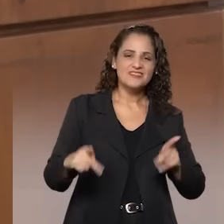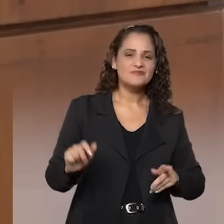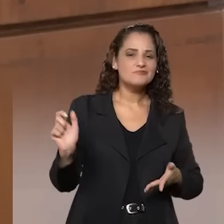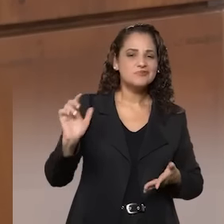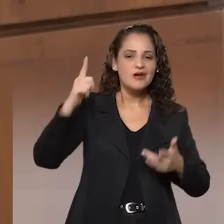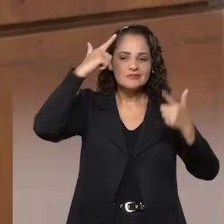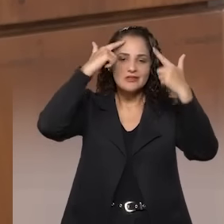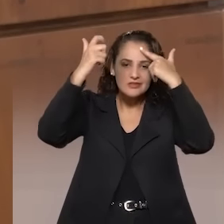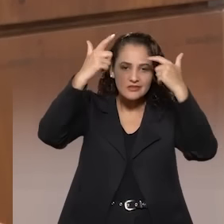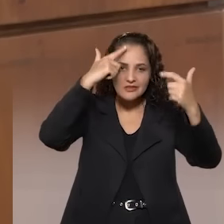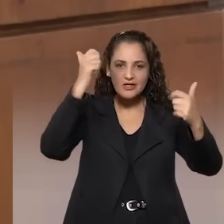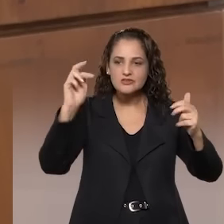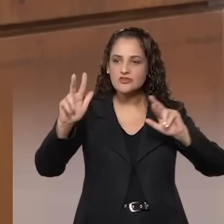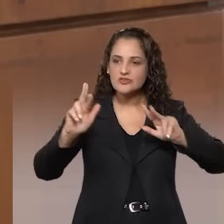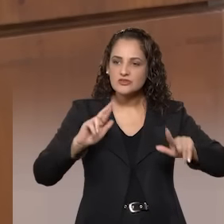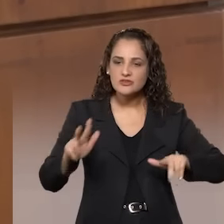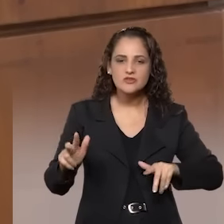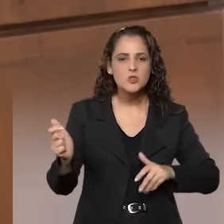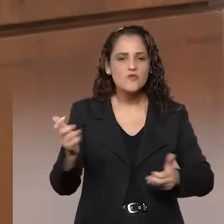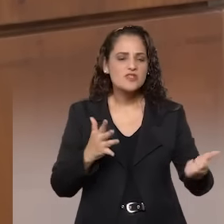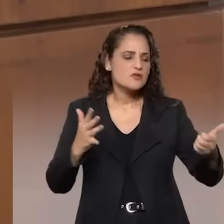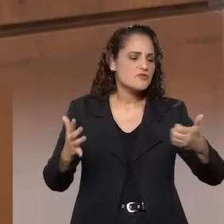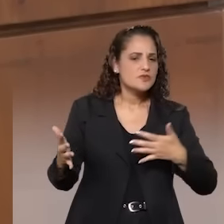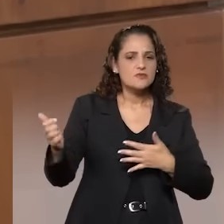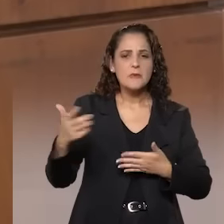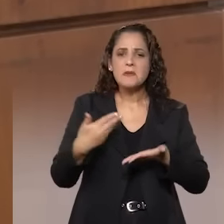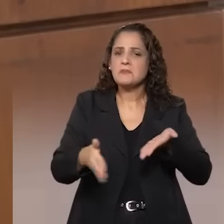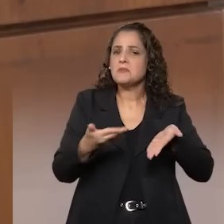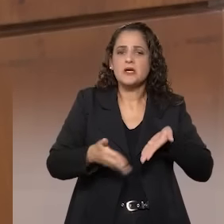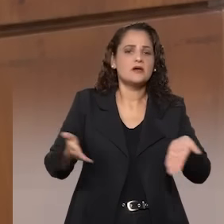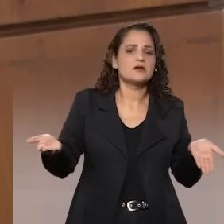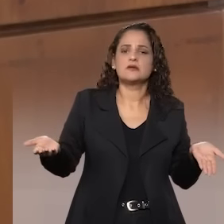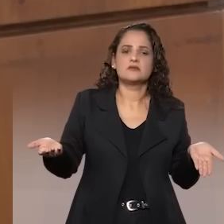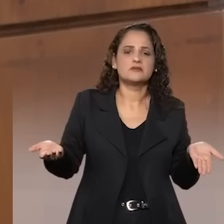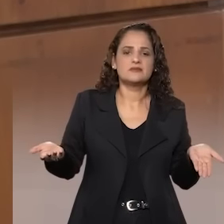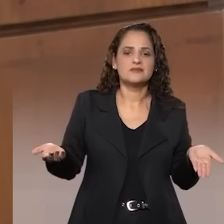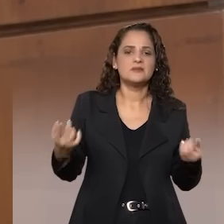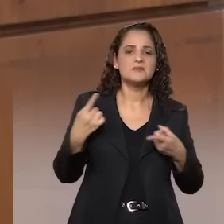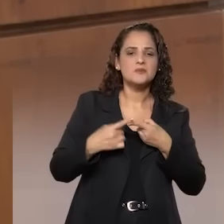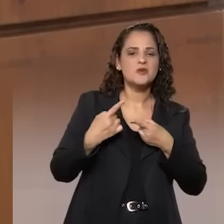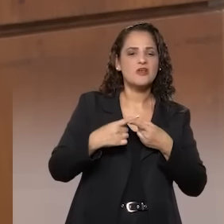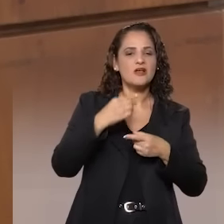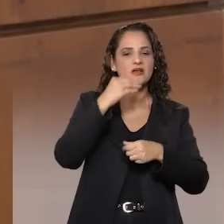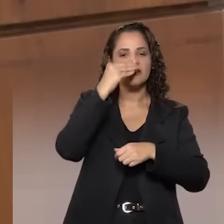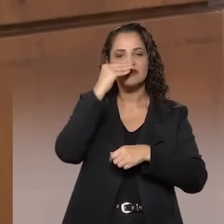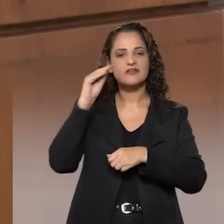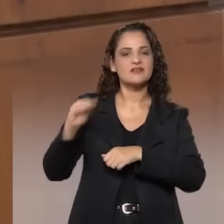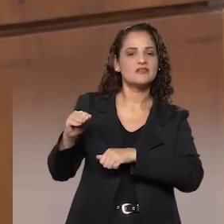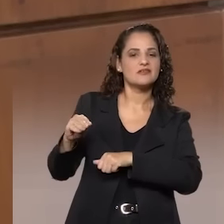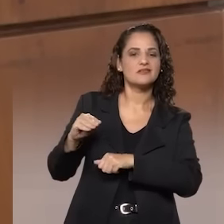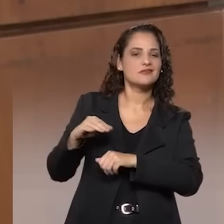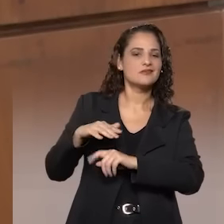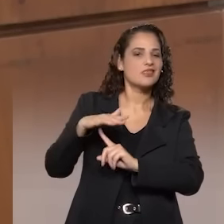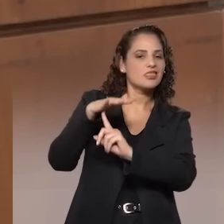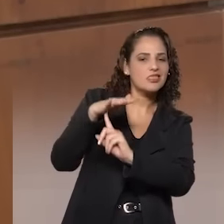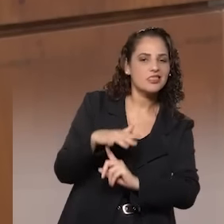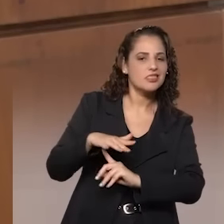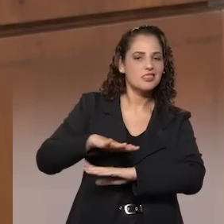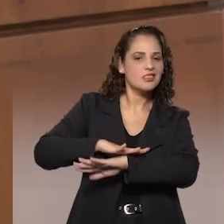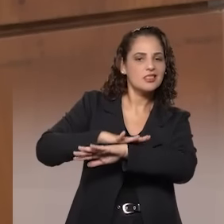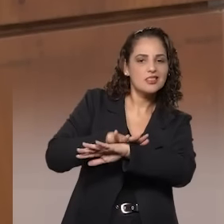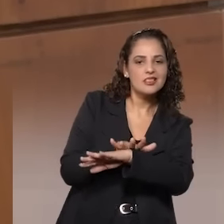muitas vezes desperdiçada por uma enfim talvez eh eh um falta uma falta de Despertar da